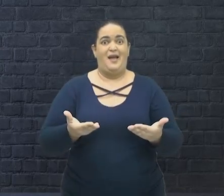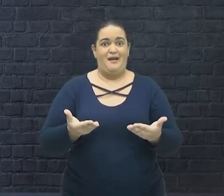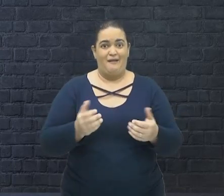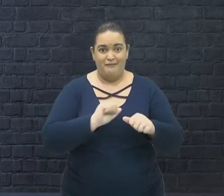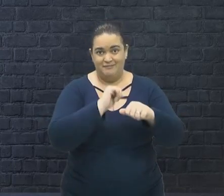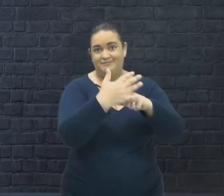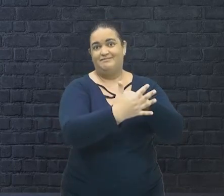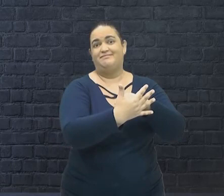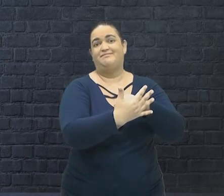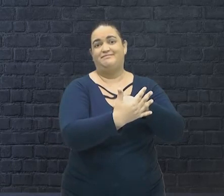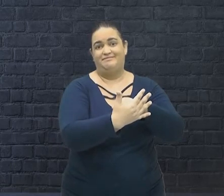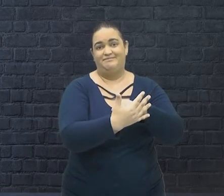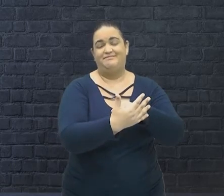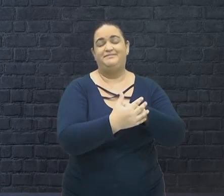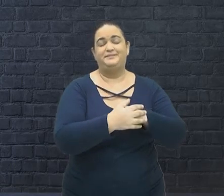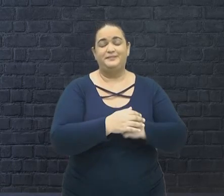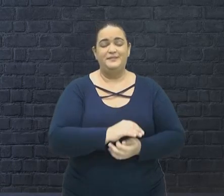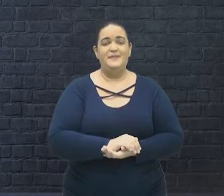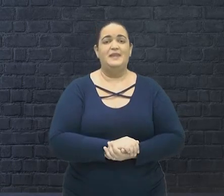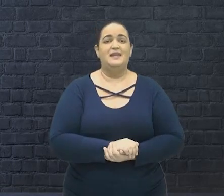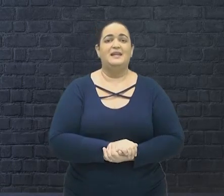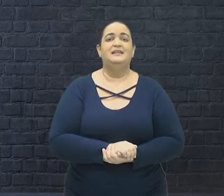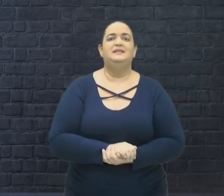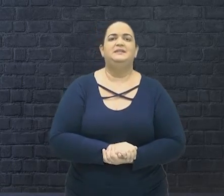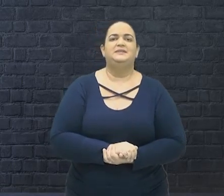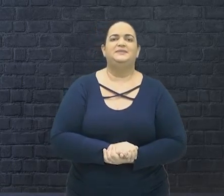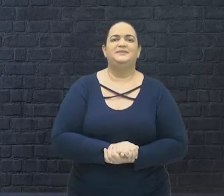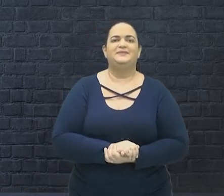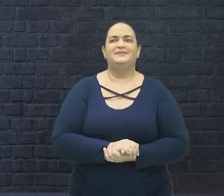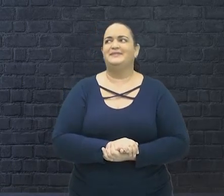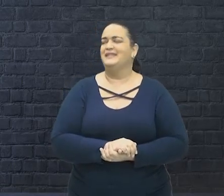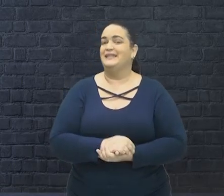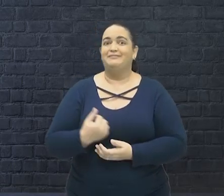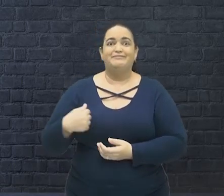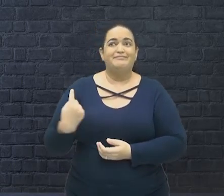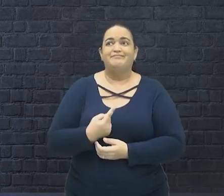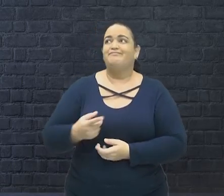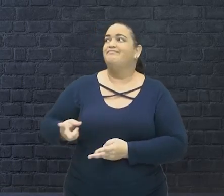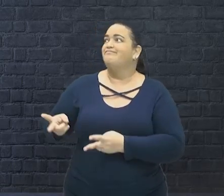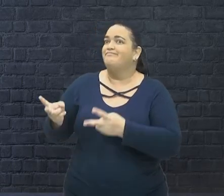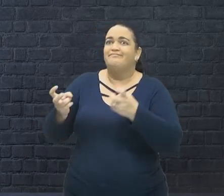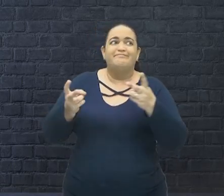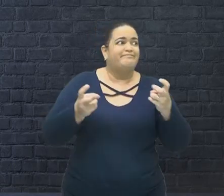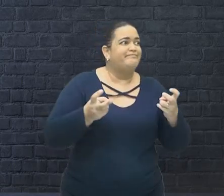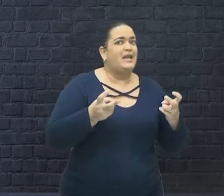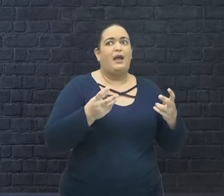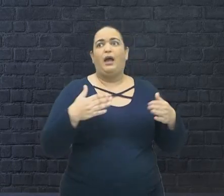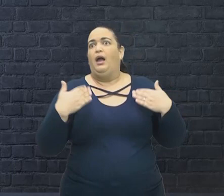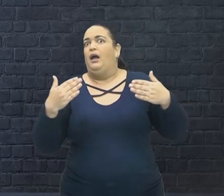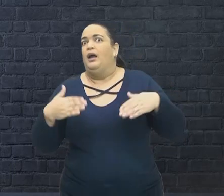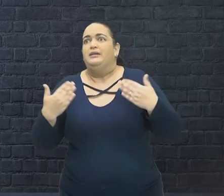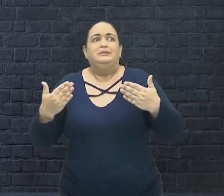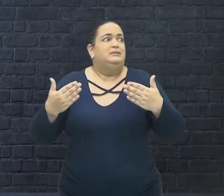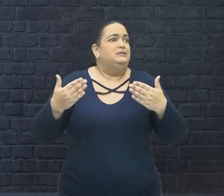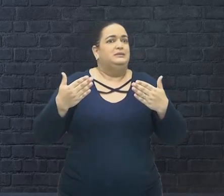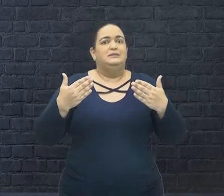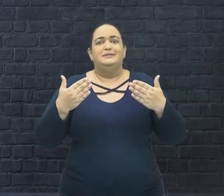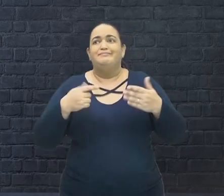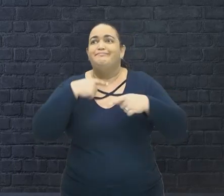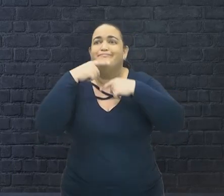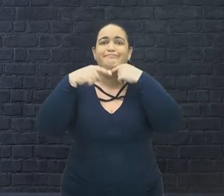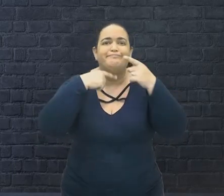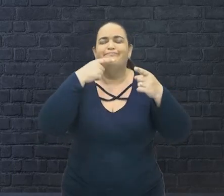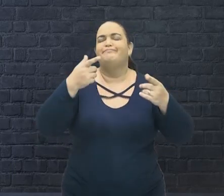tempo, que vivemos uma pandemia, tudo muito inesperado, tudo de